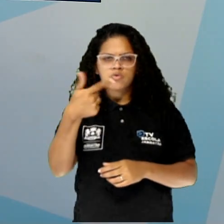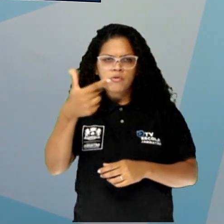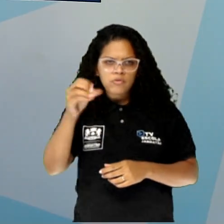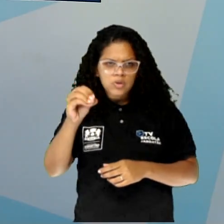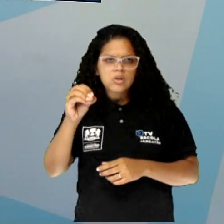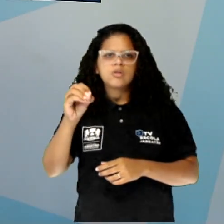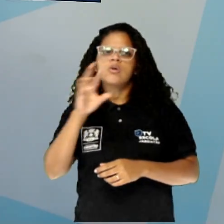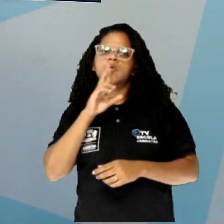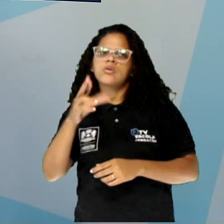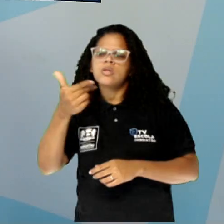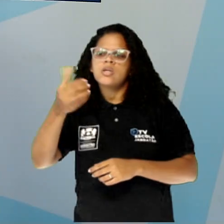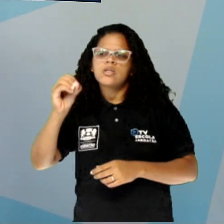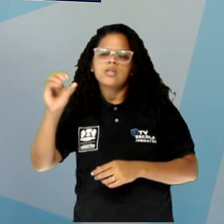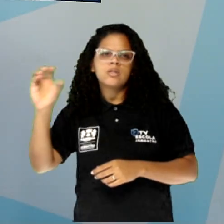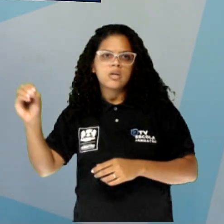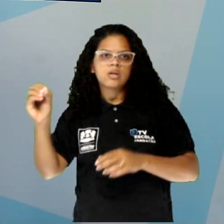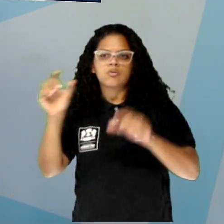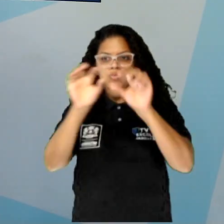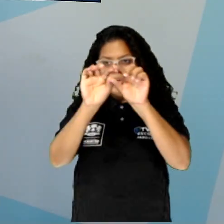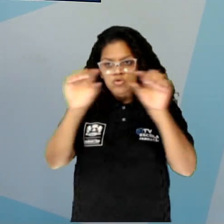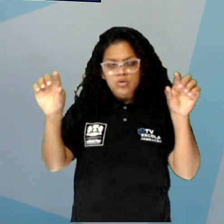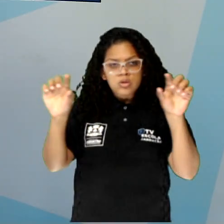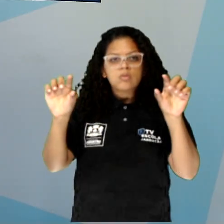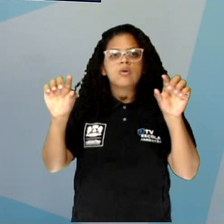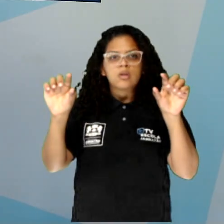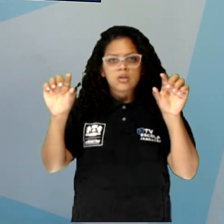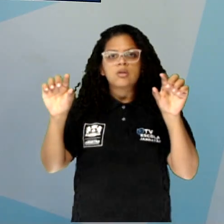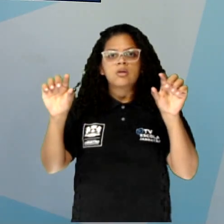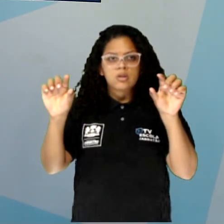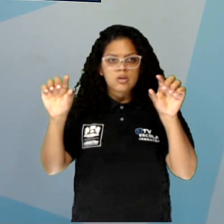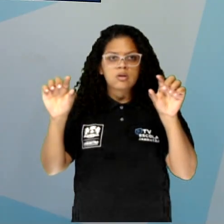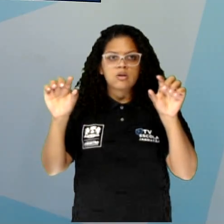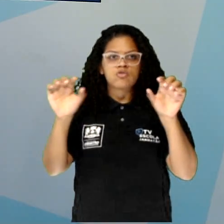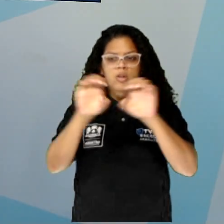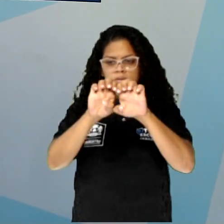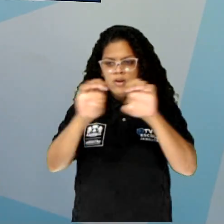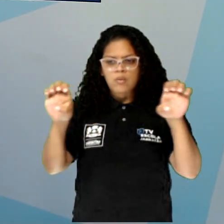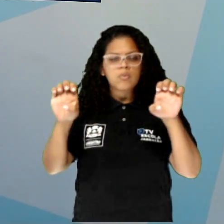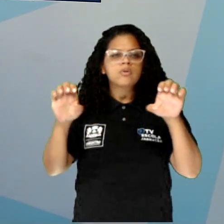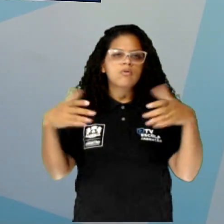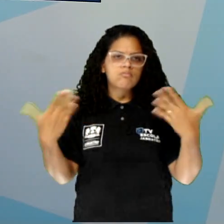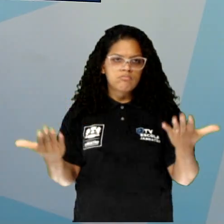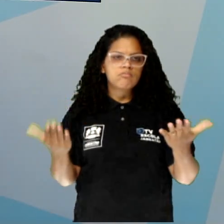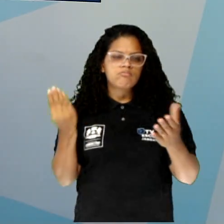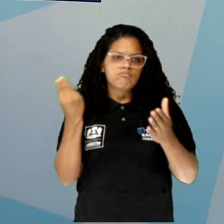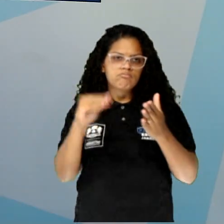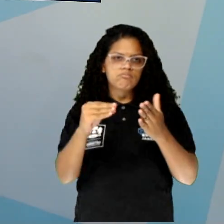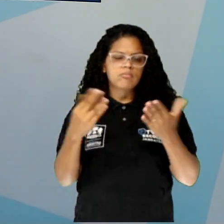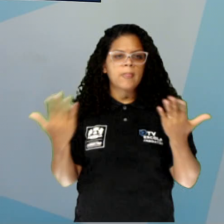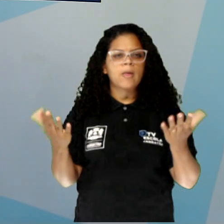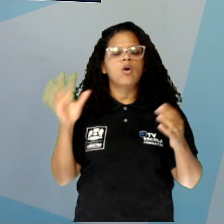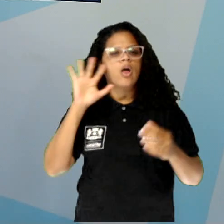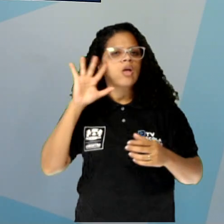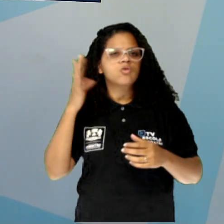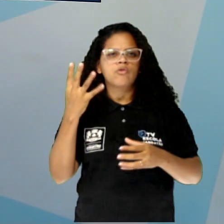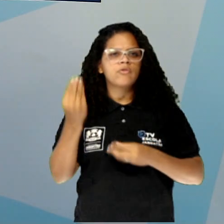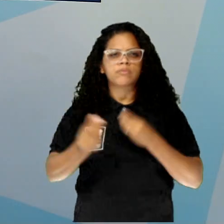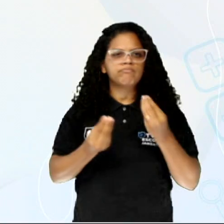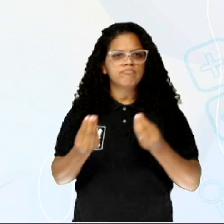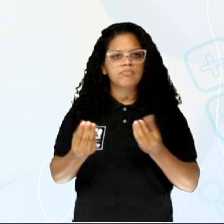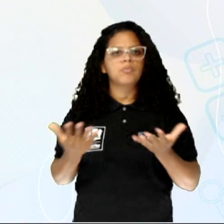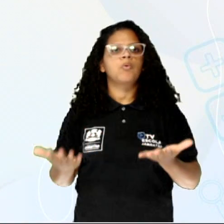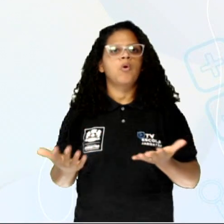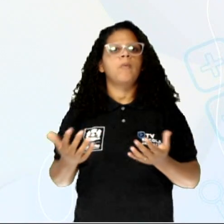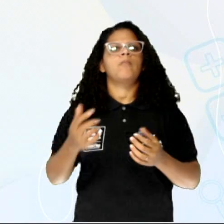100. Gente, o que está escrito aqui embaixo na forma de equação. Tá? Agora, resolve. Esse menos 20 passa